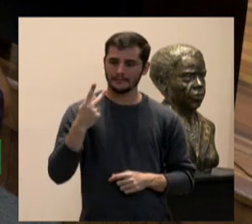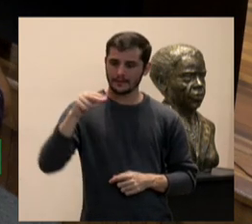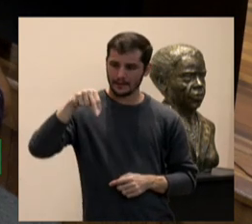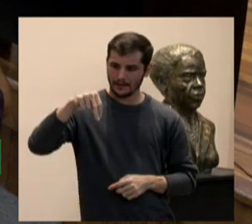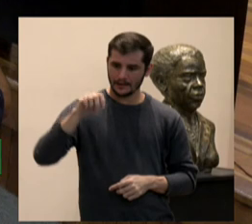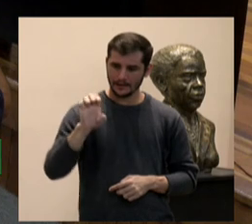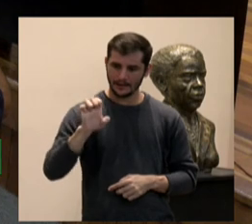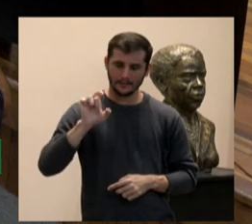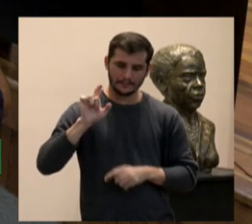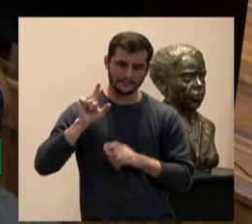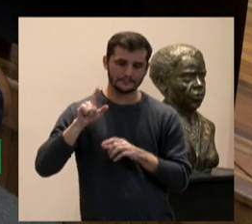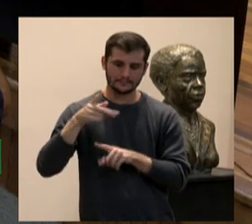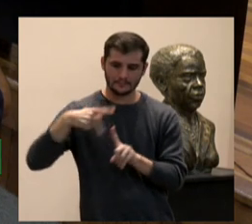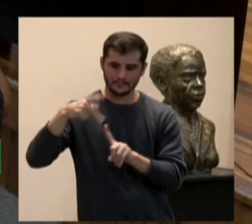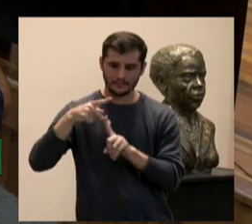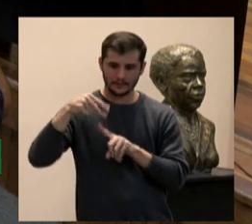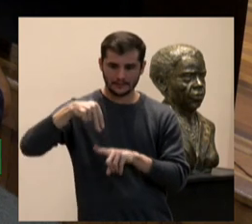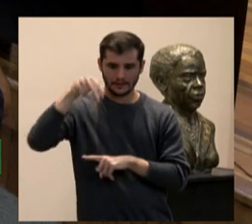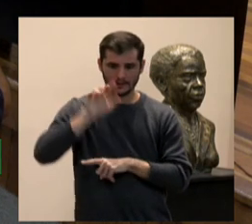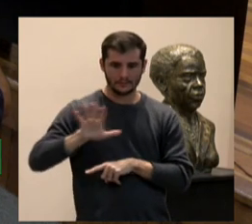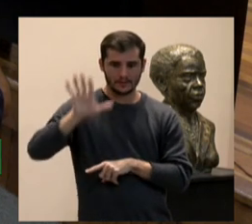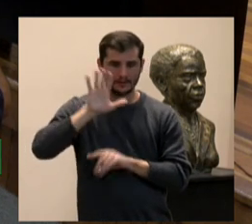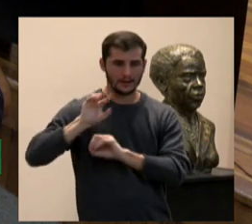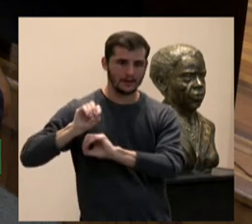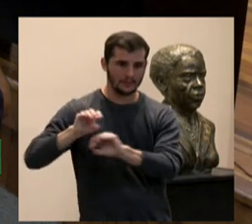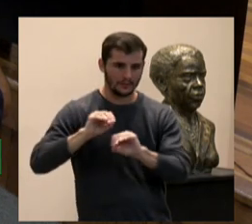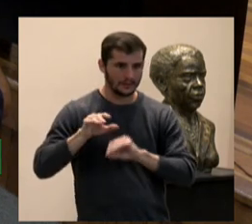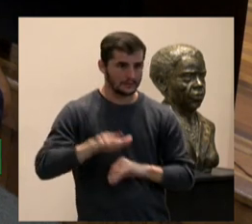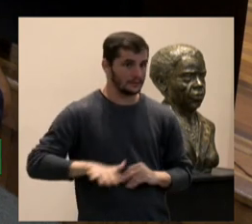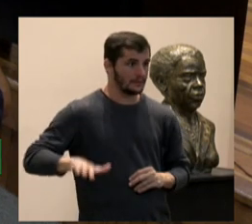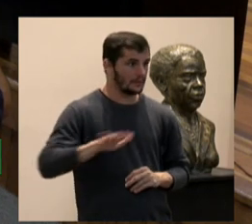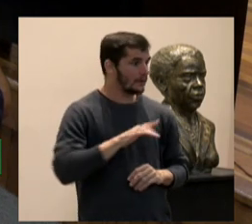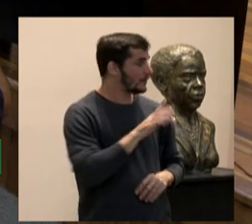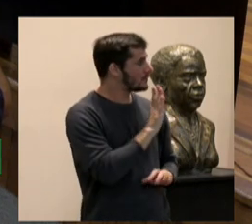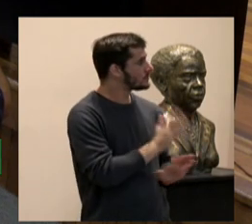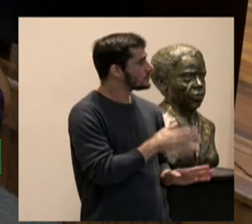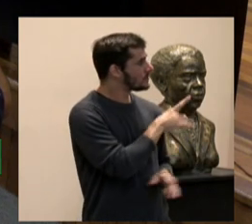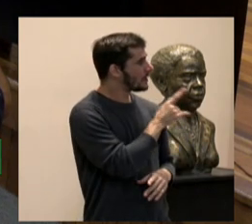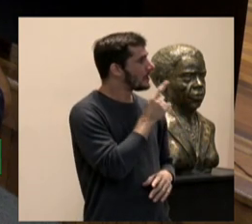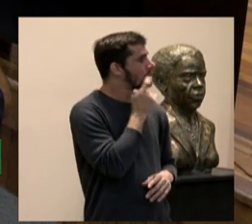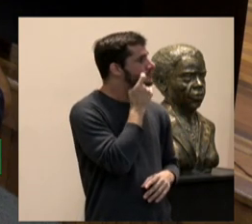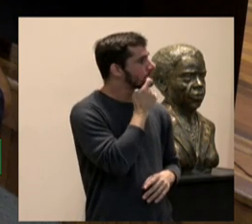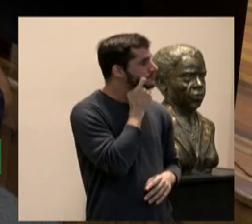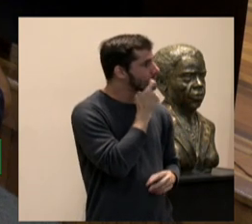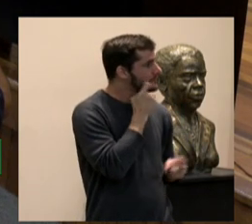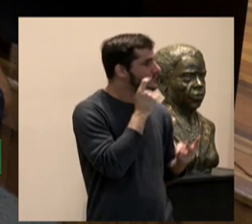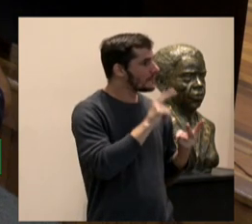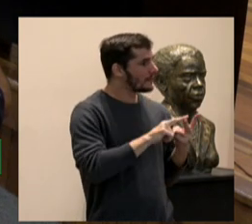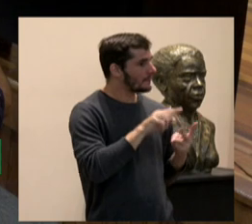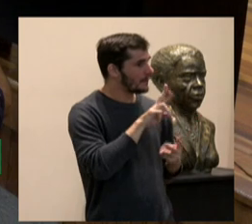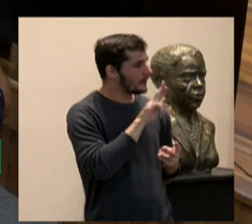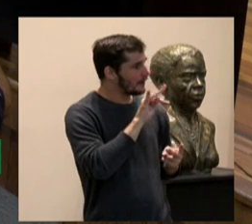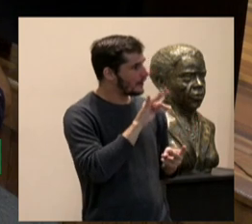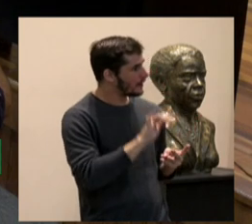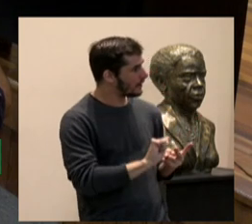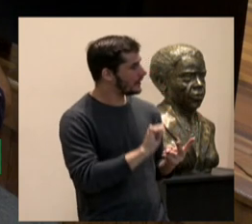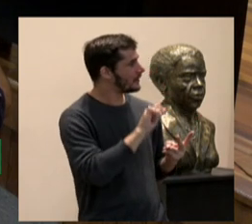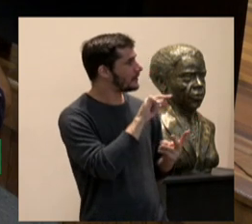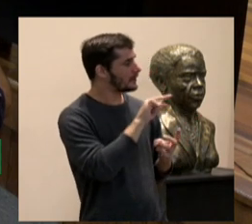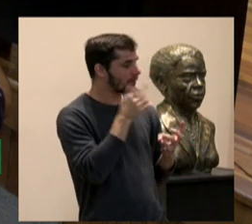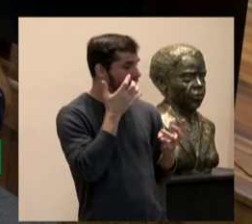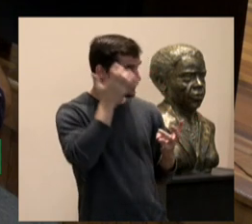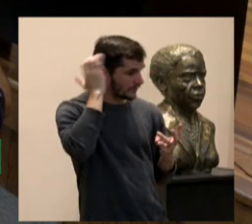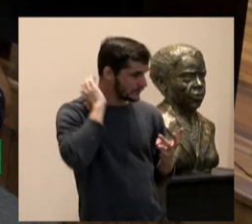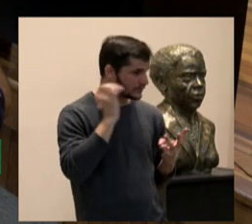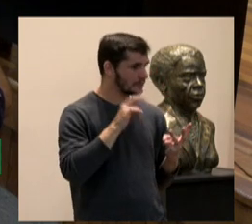apresentado, professora Giovana, professora Rita, professora Ângela, sou professora Luciane, faço questão de